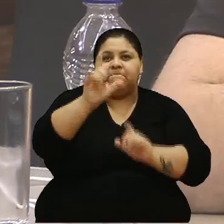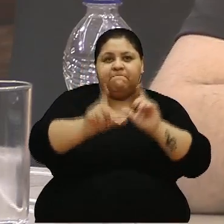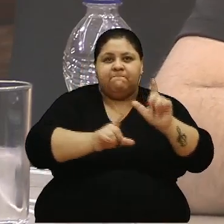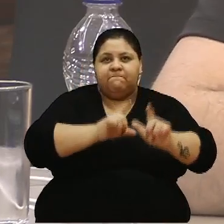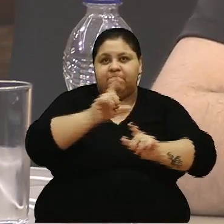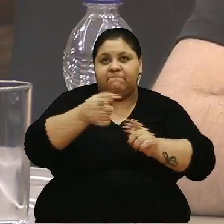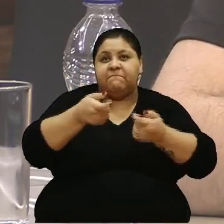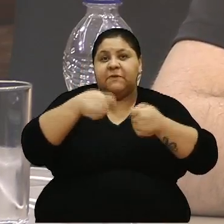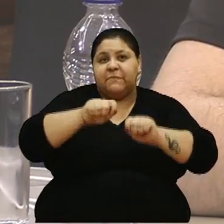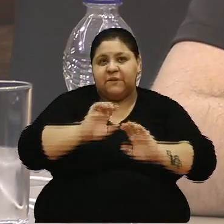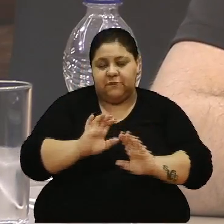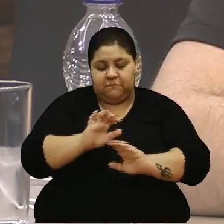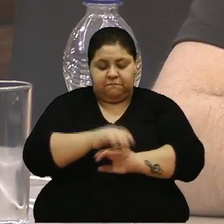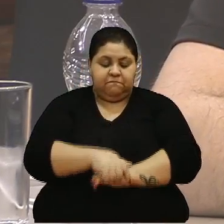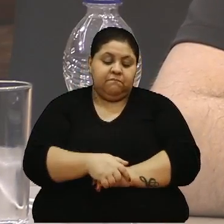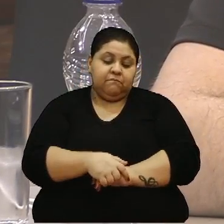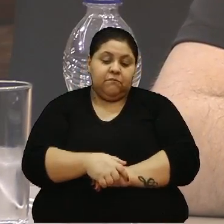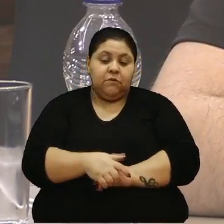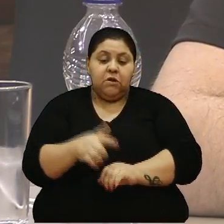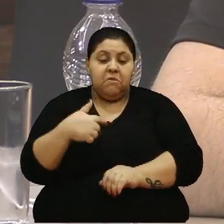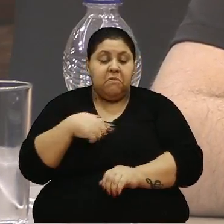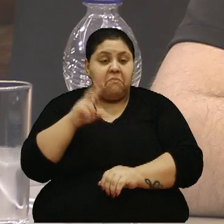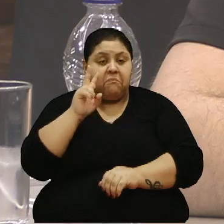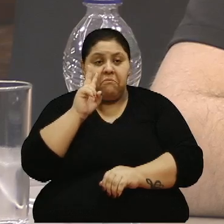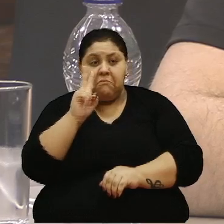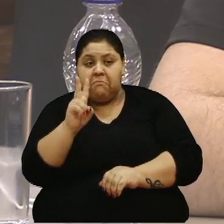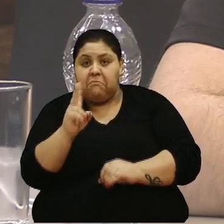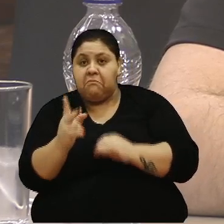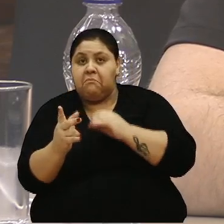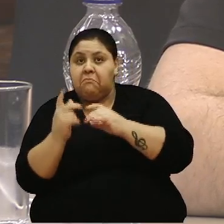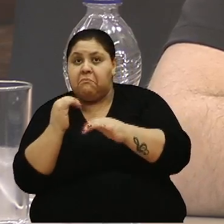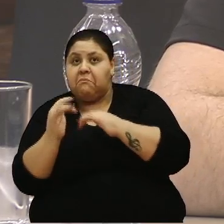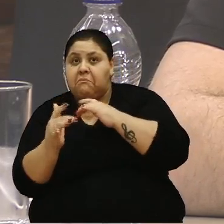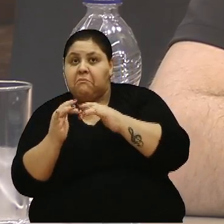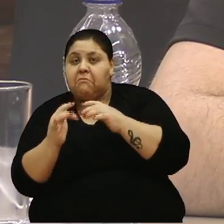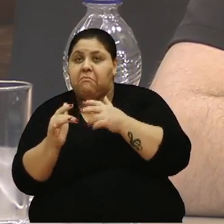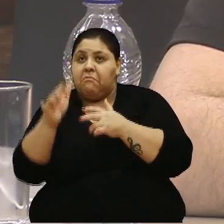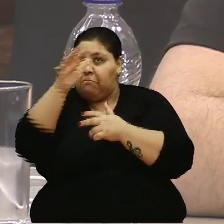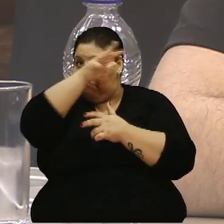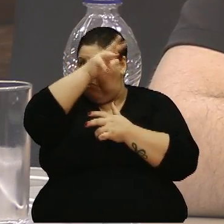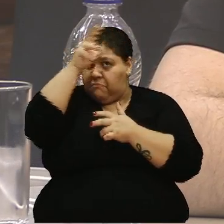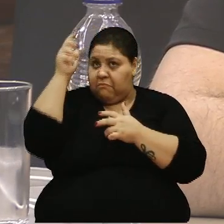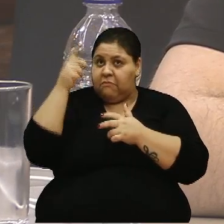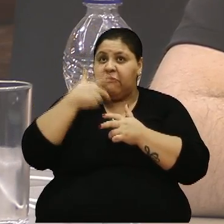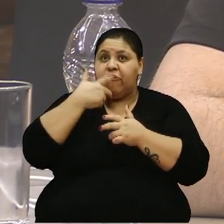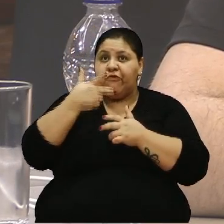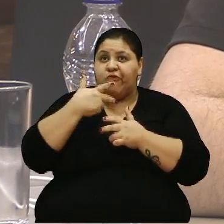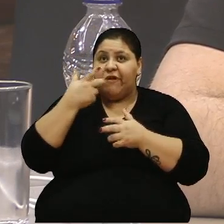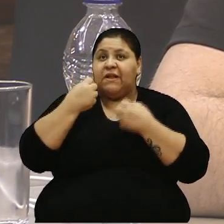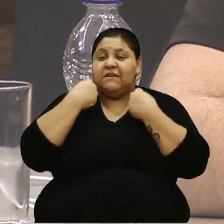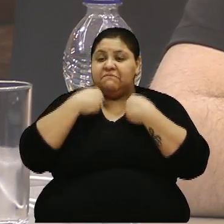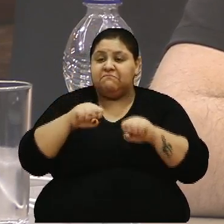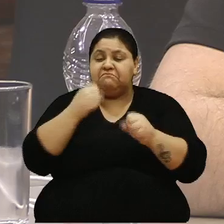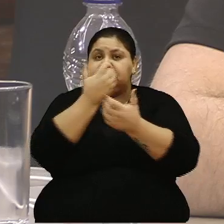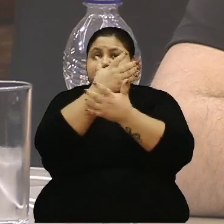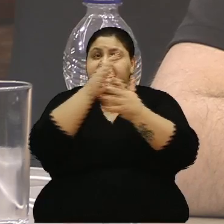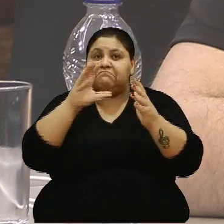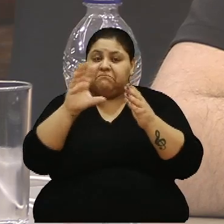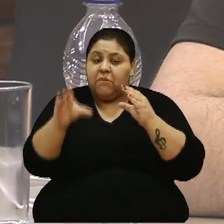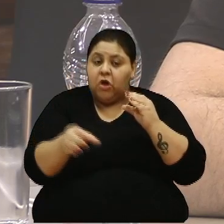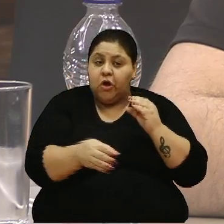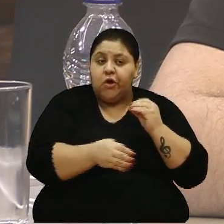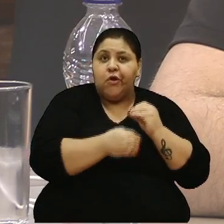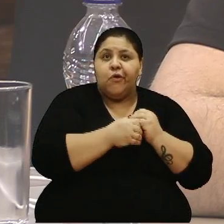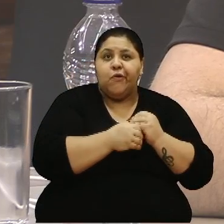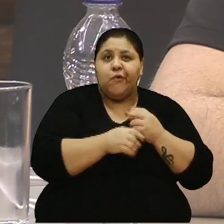que precisam. E eu não vi o movimento do Executivo, e isso eu falo Secretaria do Meio Ambiente, em integrar